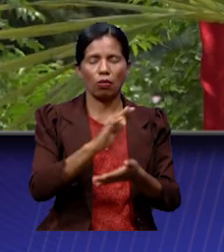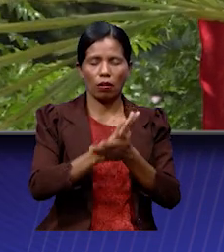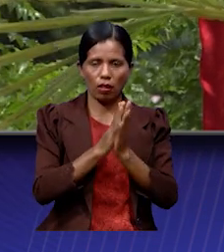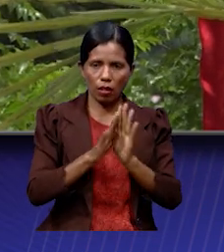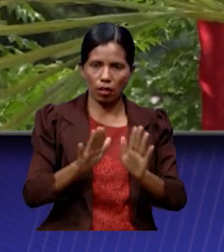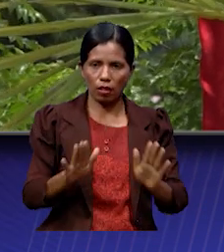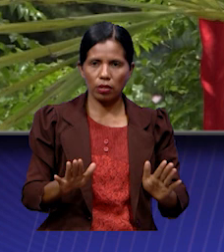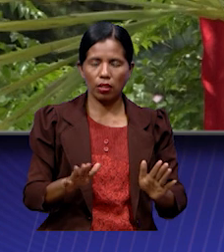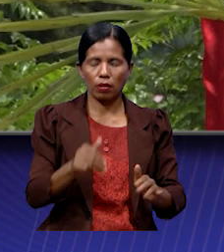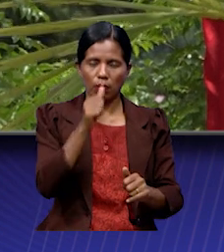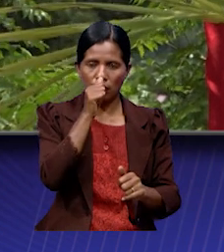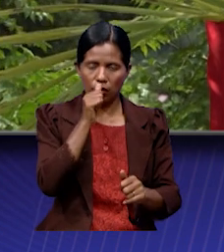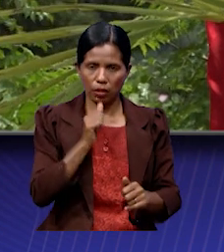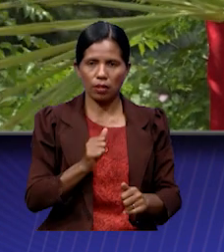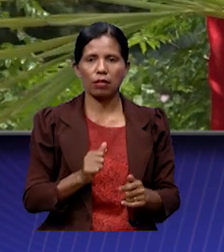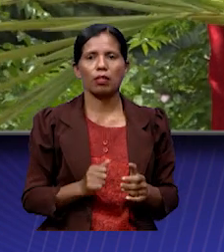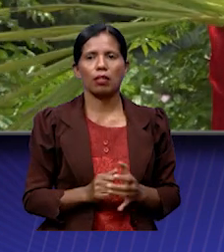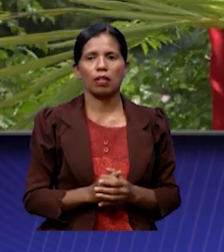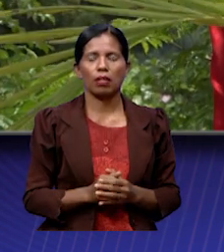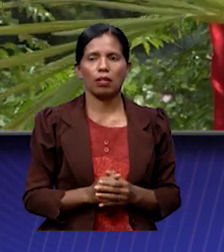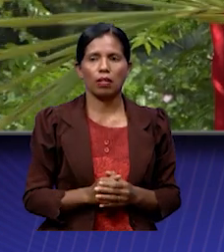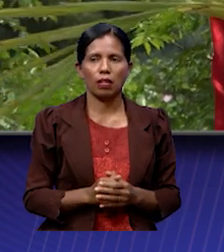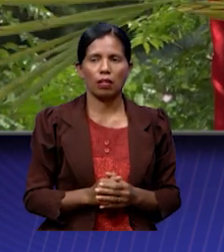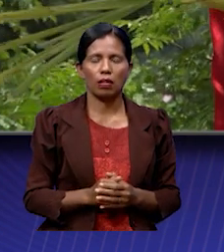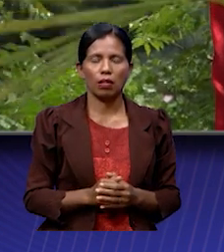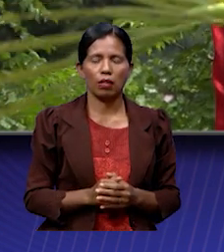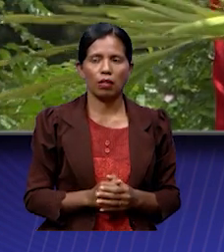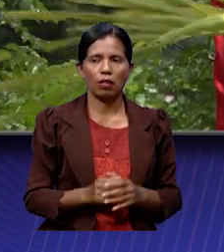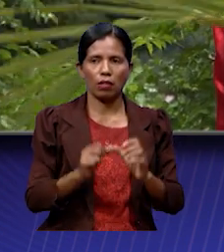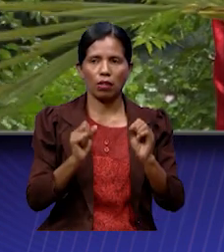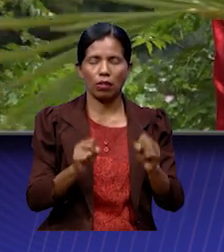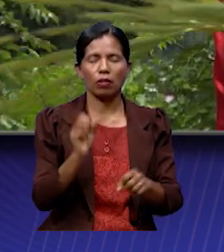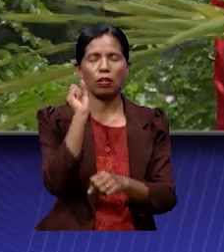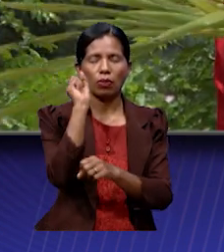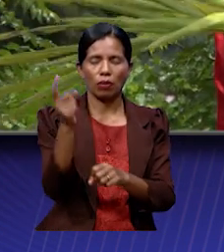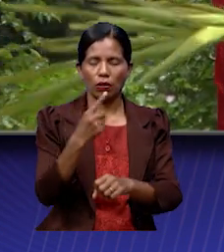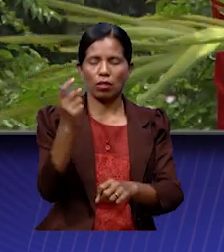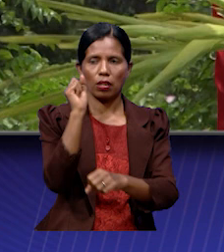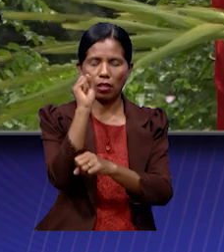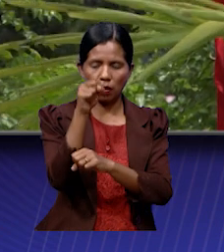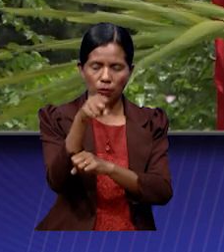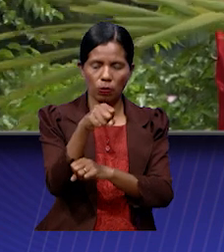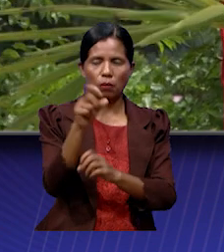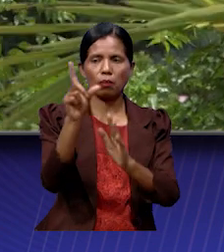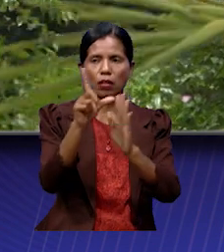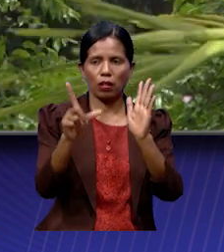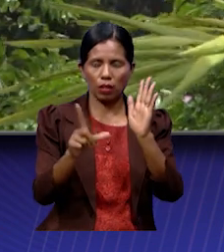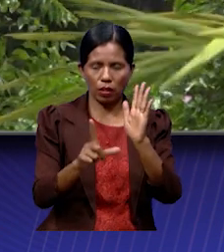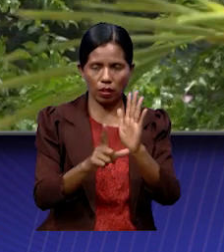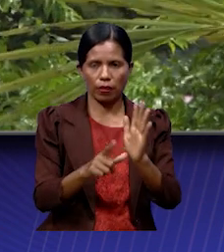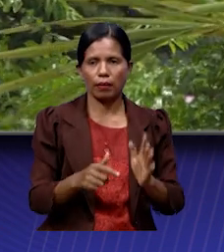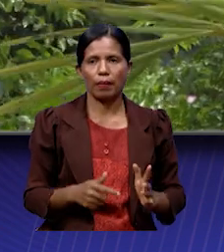por paciência e com a minha Santa Cruz de Constituição da